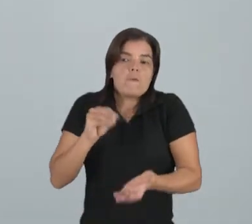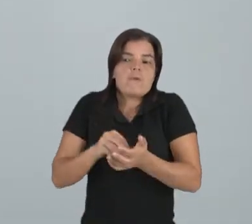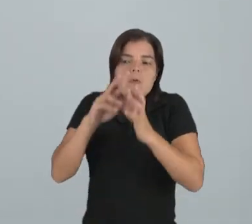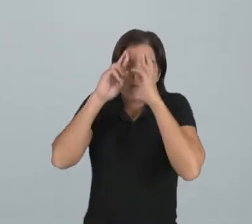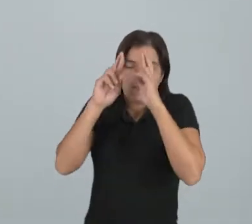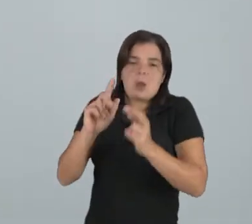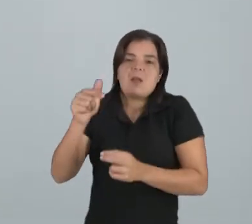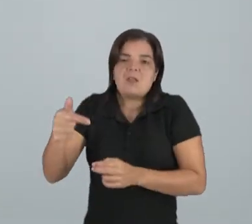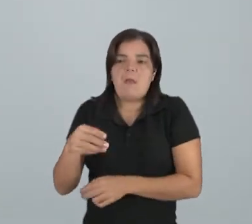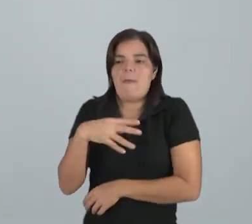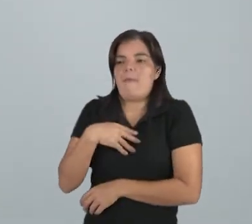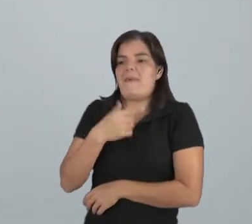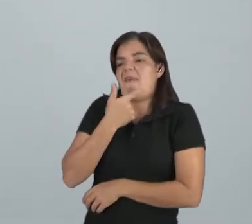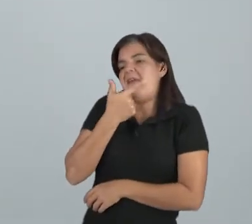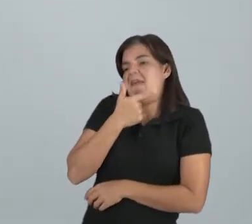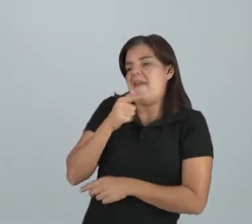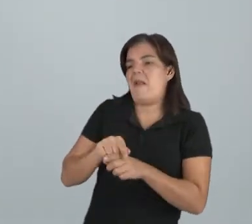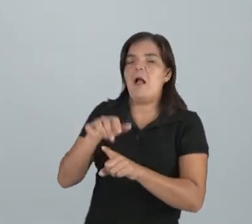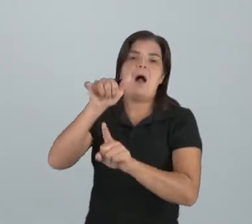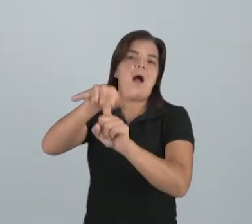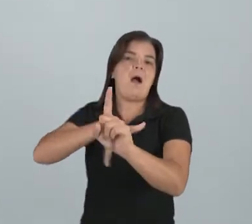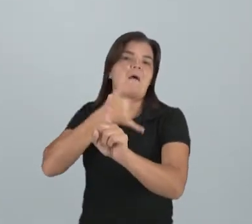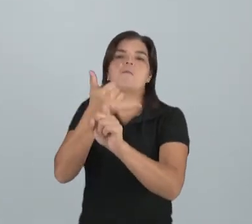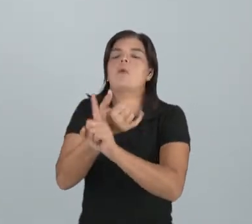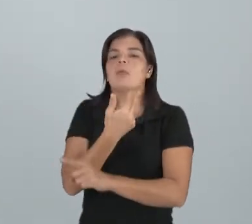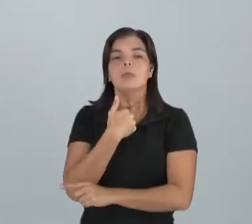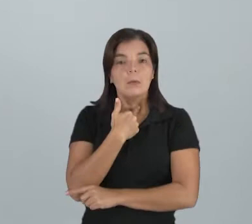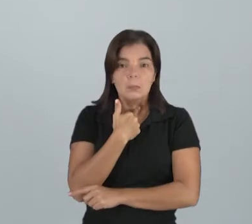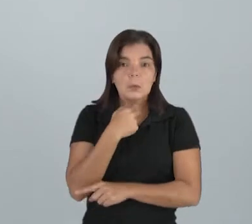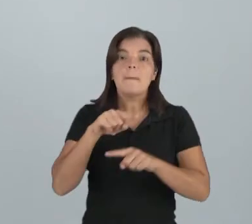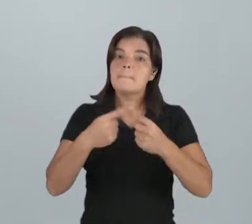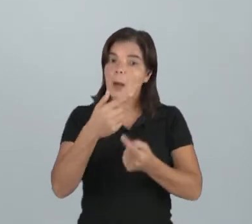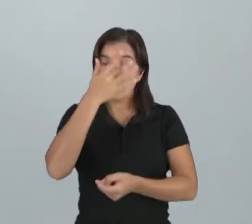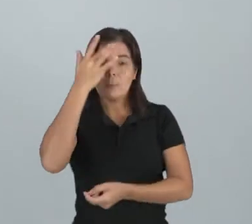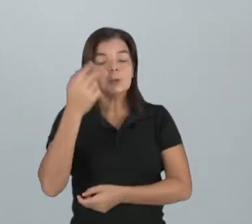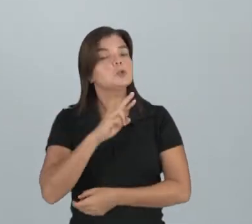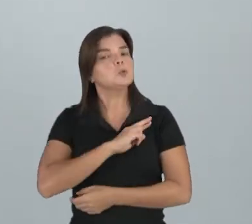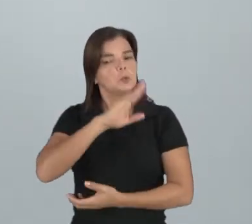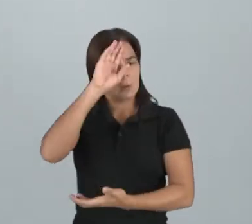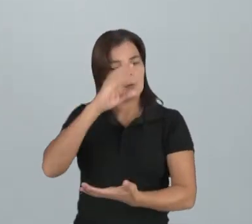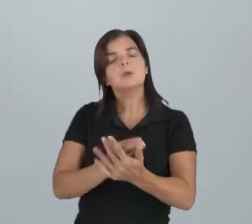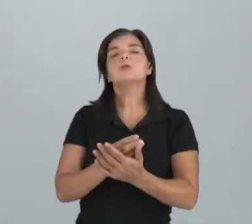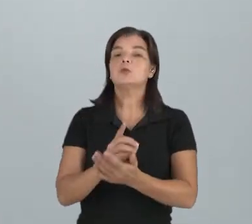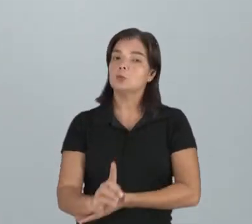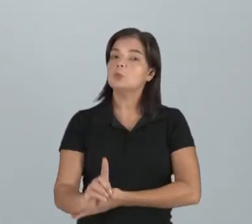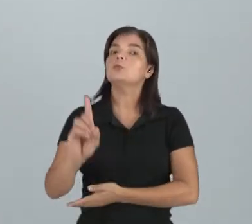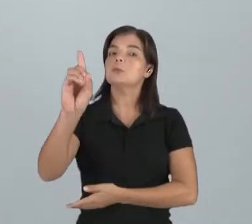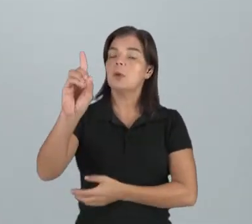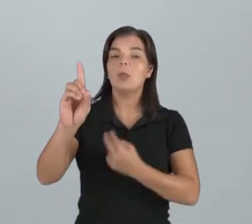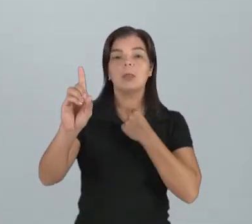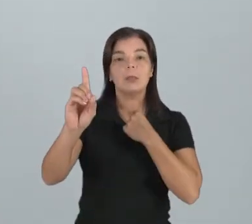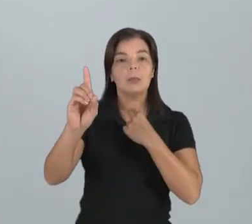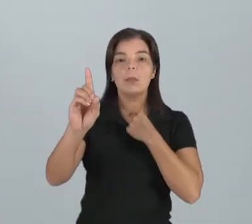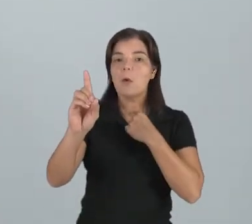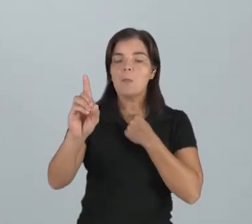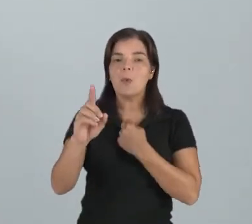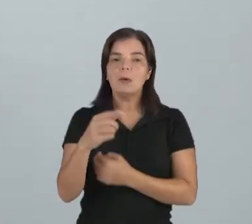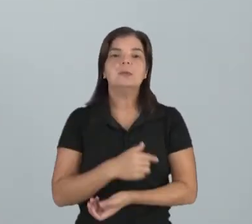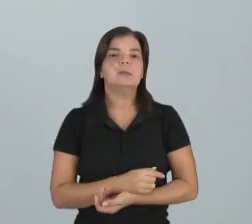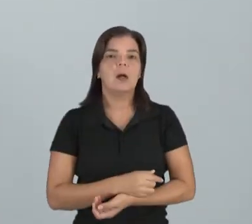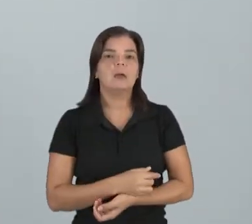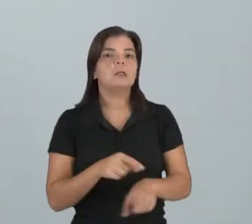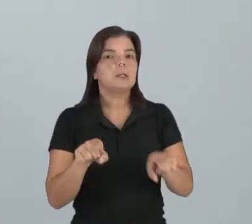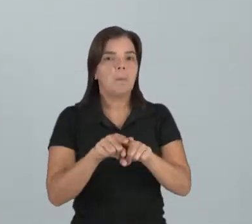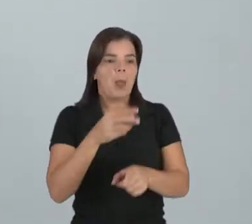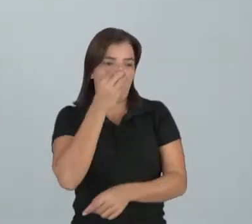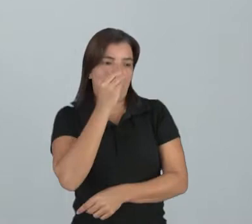quem tenha, debochar, fazer bullying, né? E quem tem religião em que acredita em um Deus não pode ridicularizar